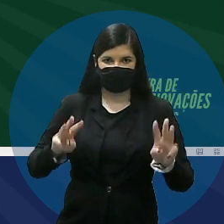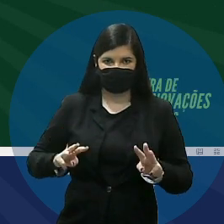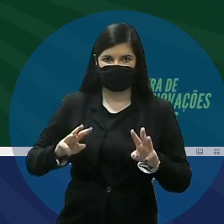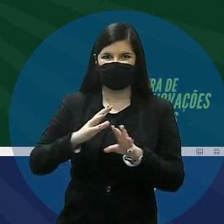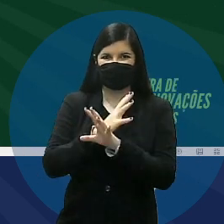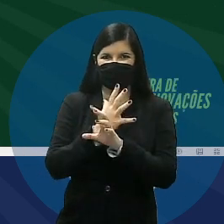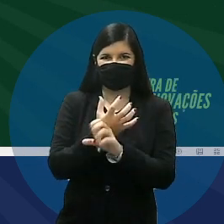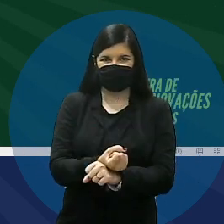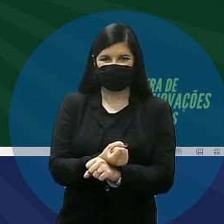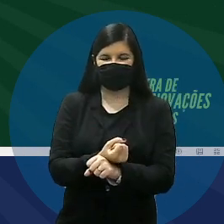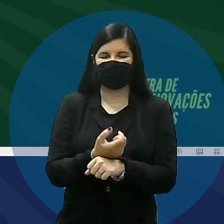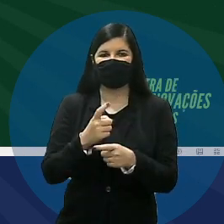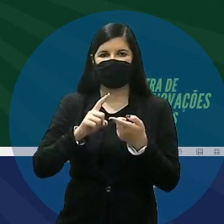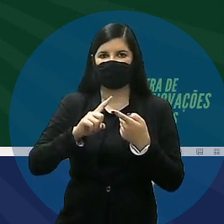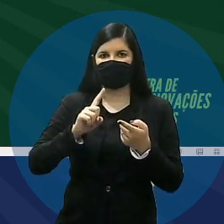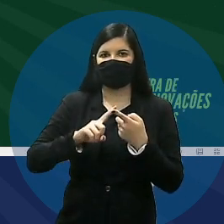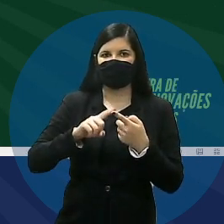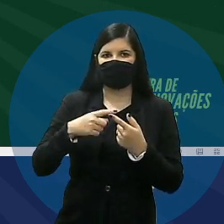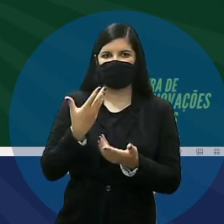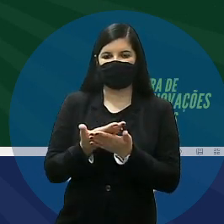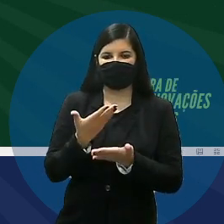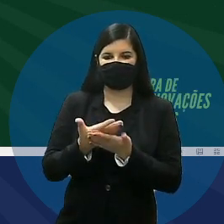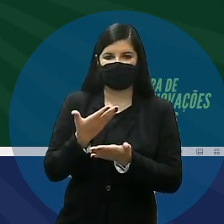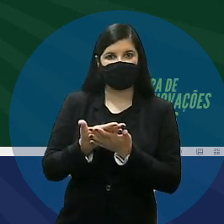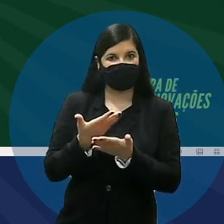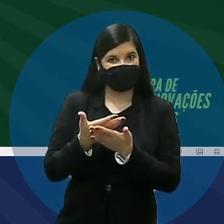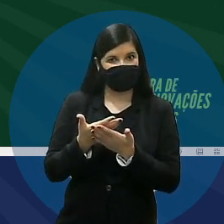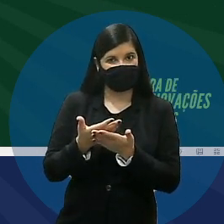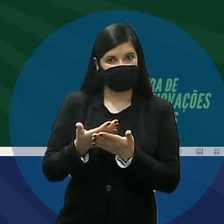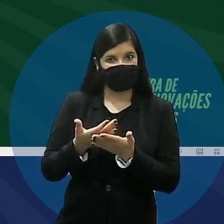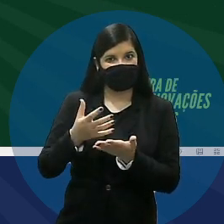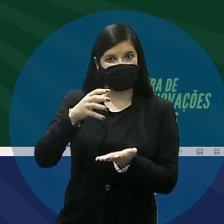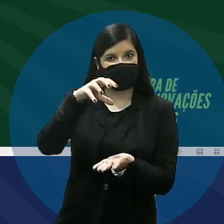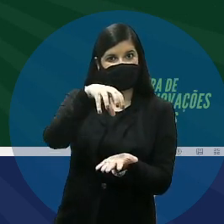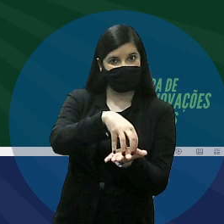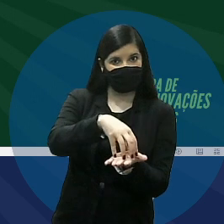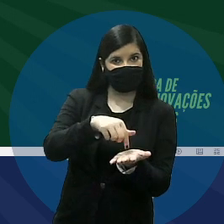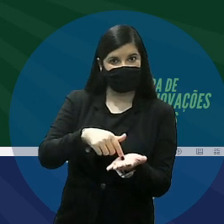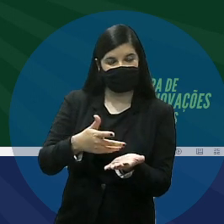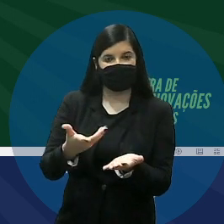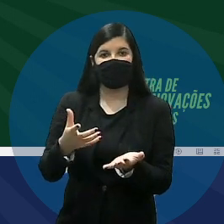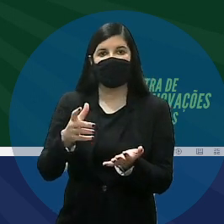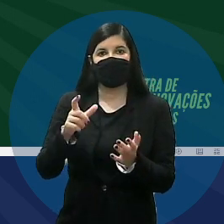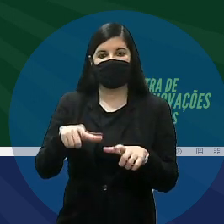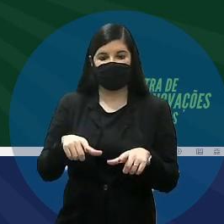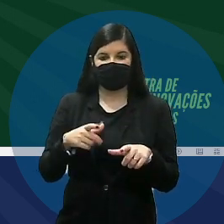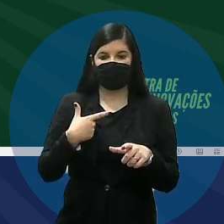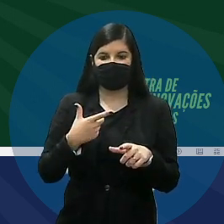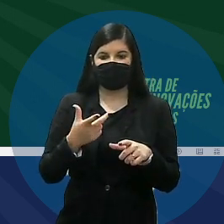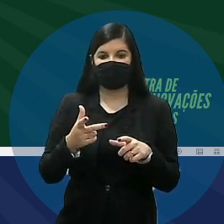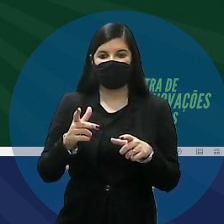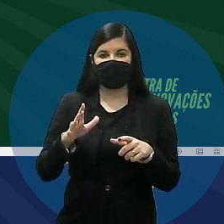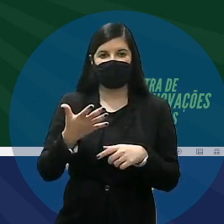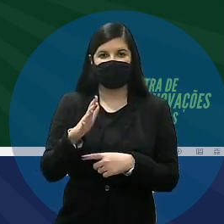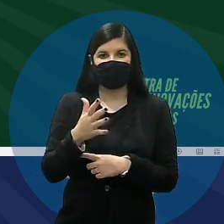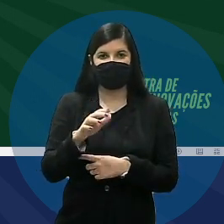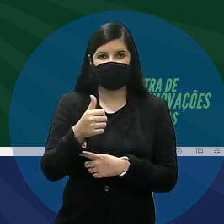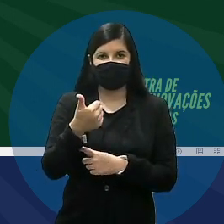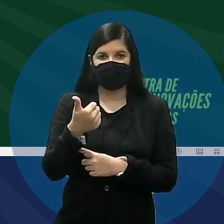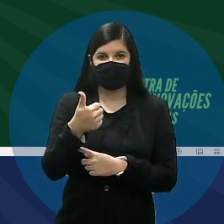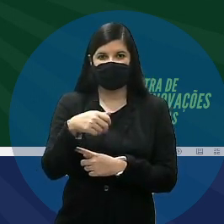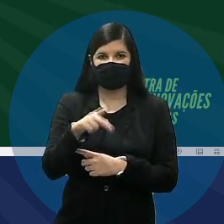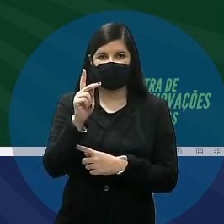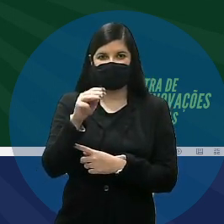E também uma aula de campo no Mirante da Serra do Coati, localizado a aproximadamente 1 quilômetro